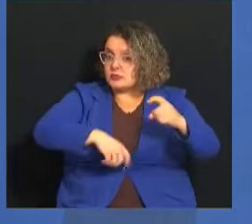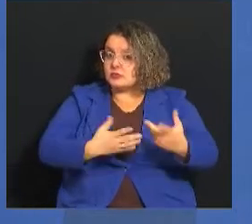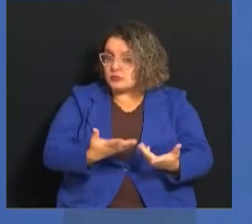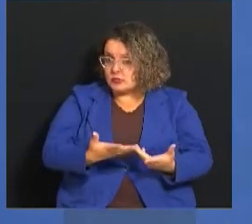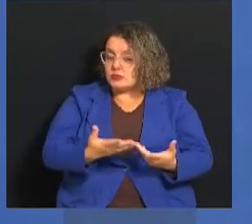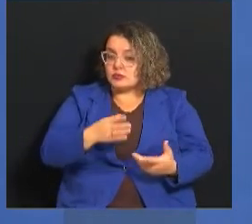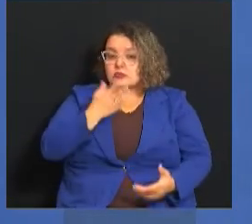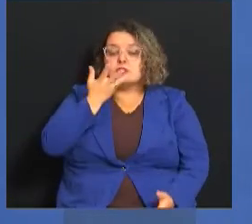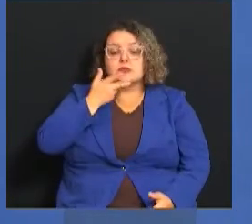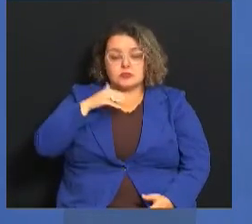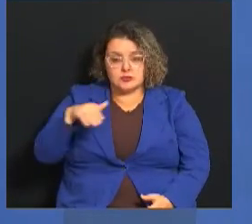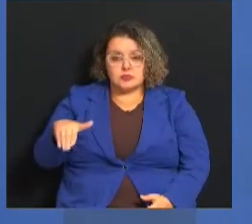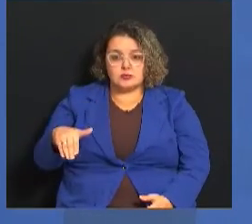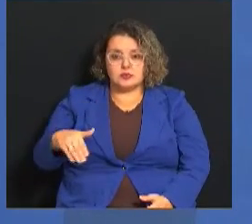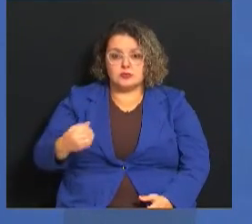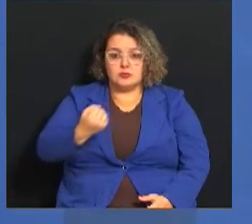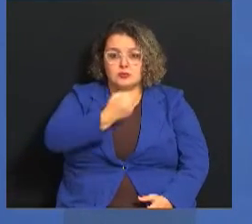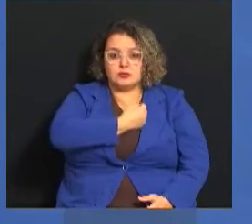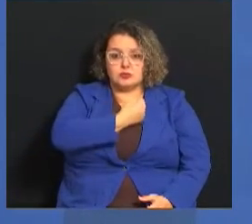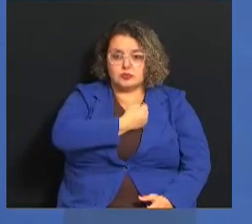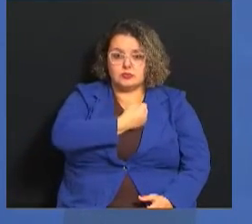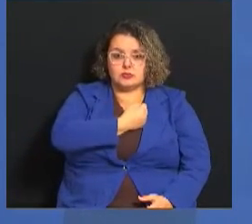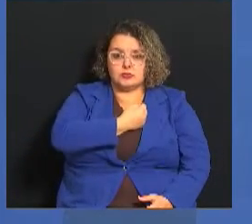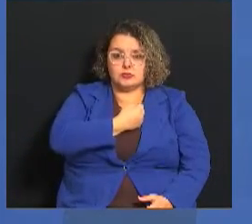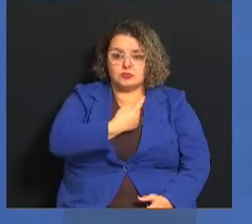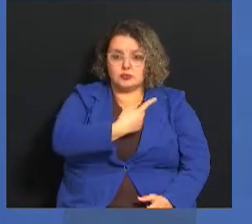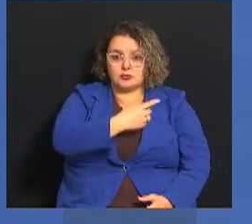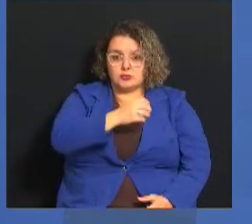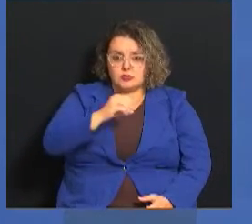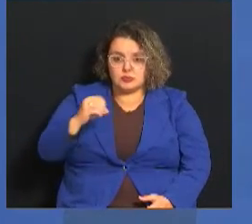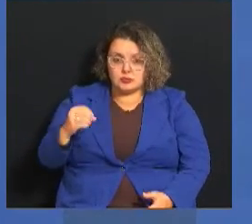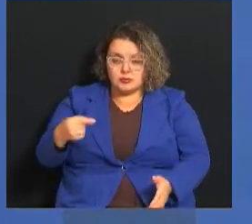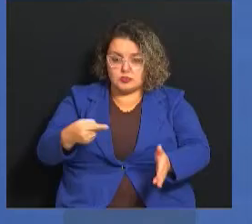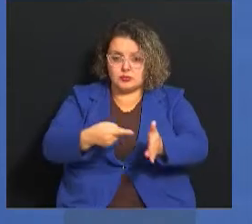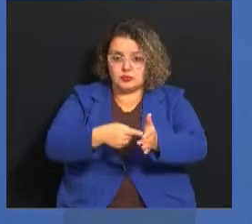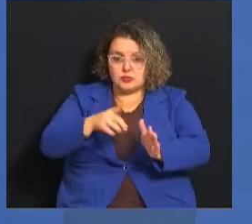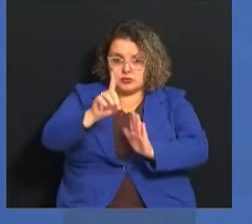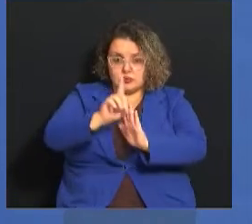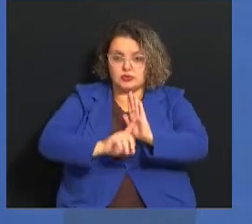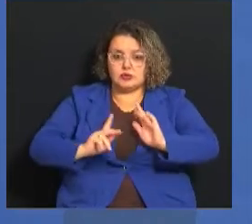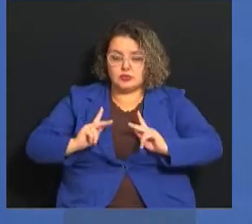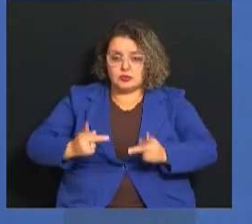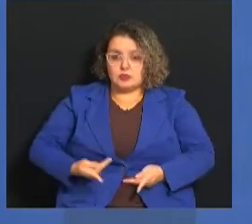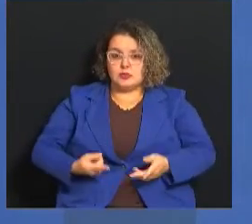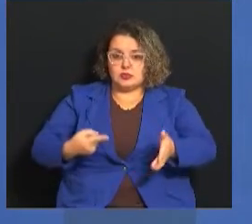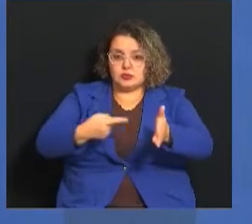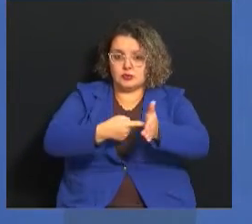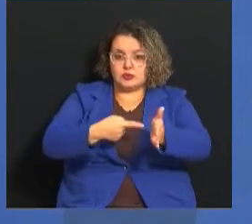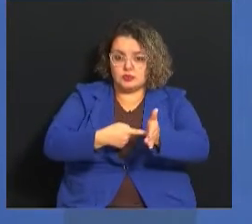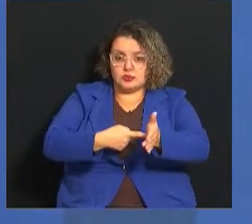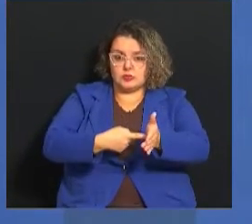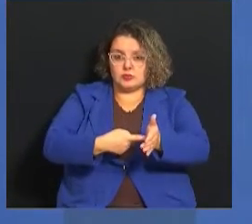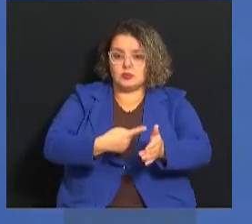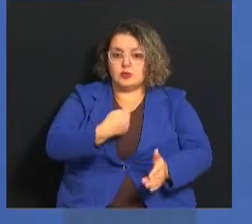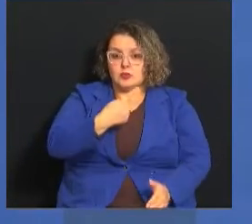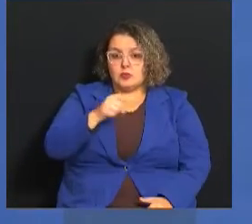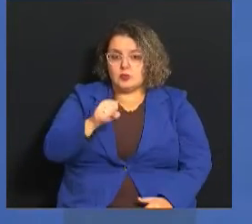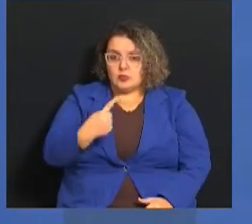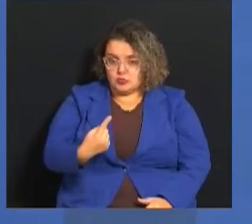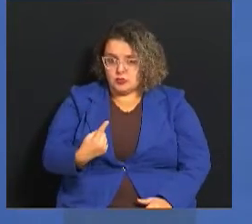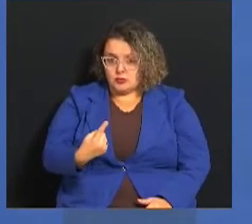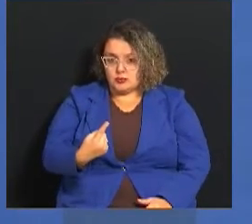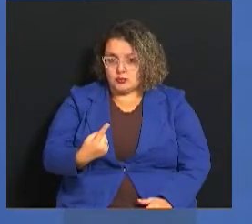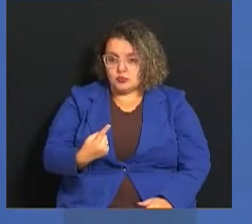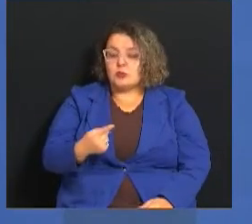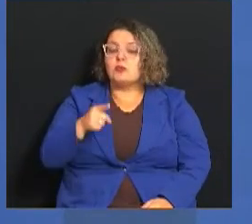você pode usar o Disque 100, que é o Disque Direitos Humanos, o Disque Denúncia, que é o Disque 181. Você